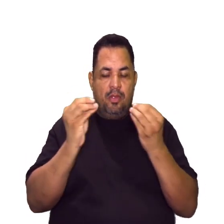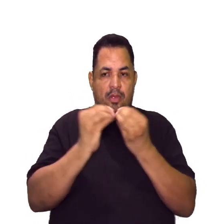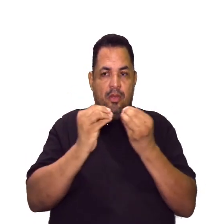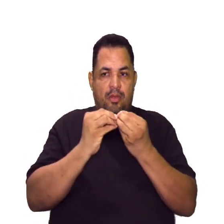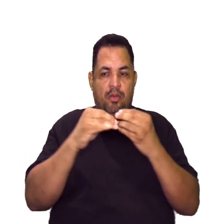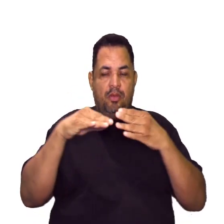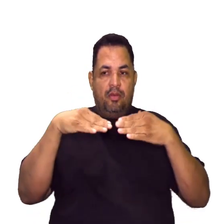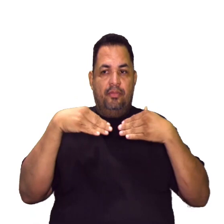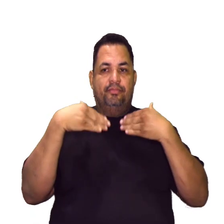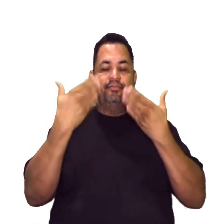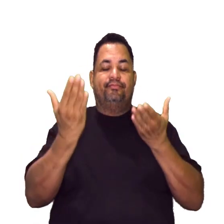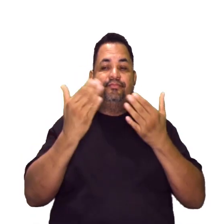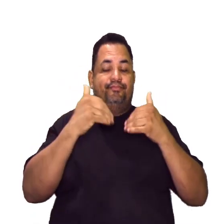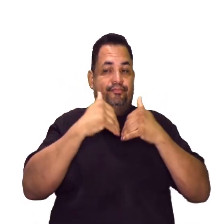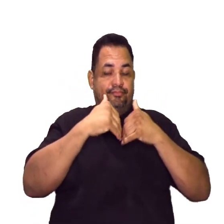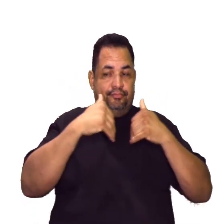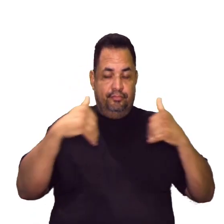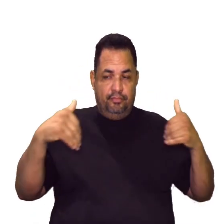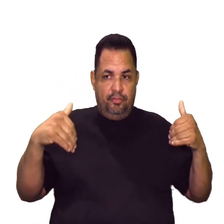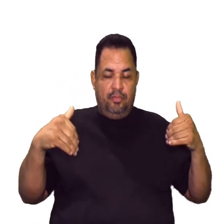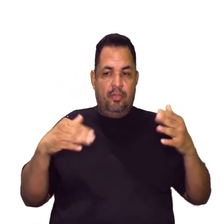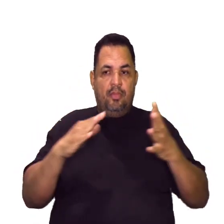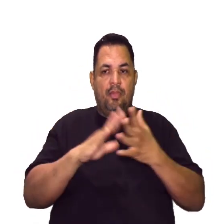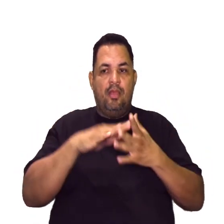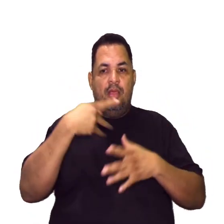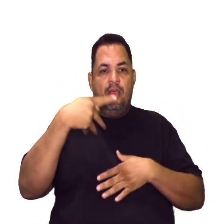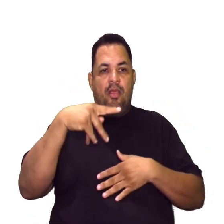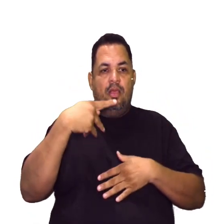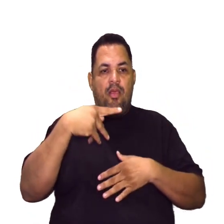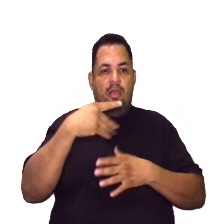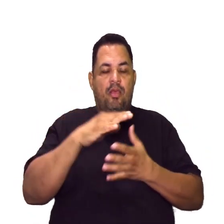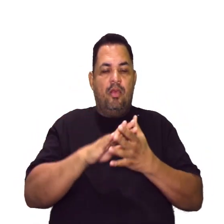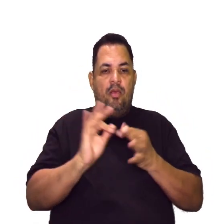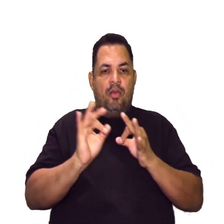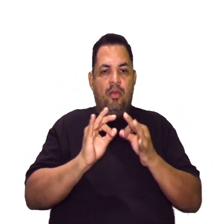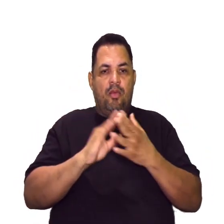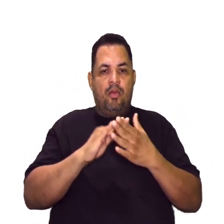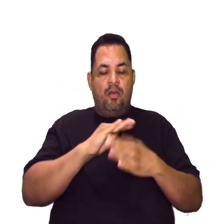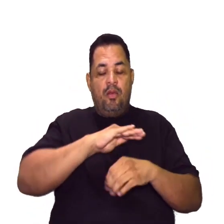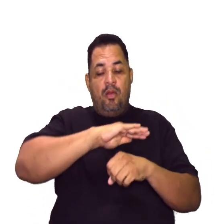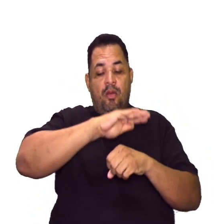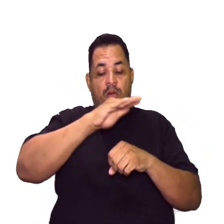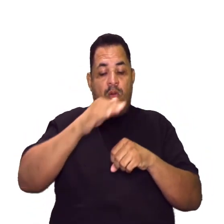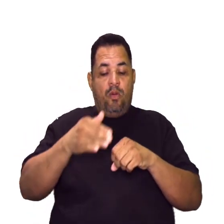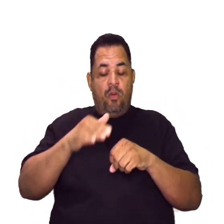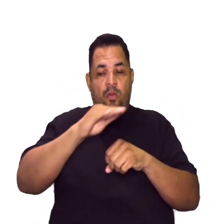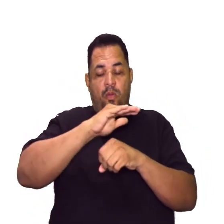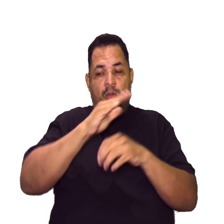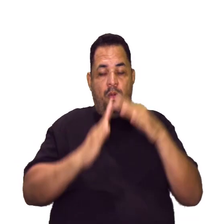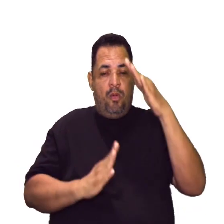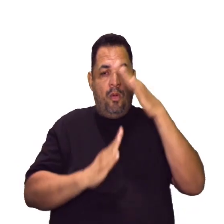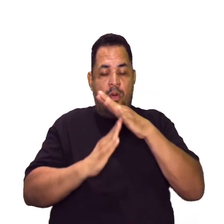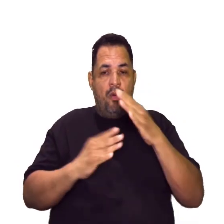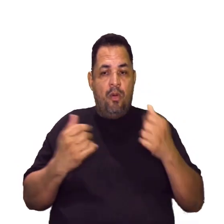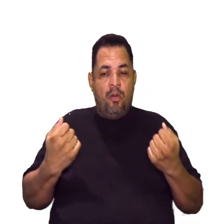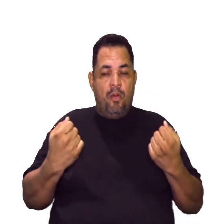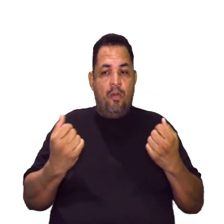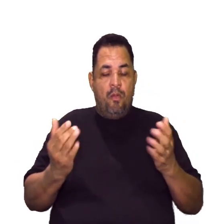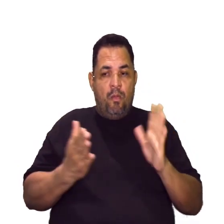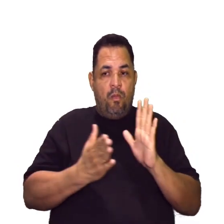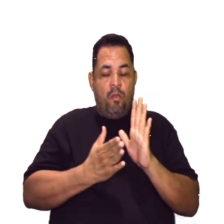quando se fala da repulsão dos pares eletrônicos da camada de valência,